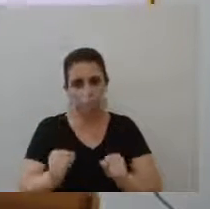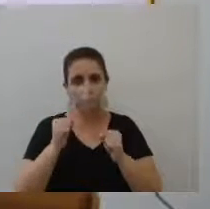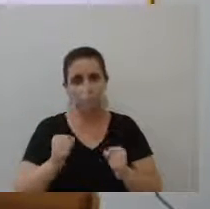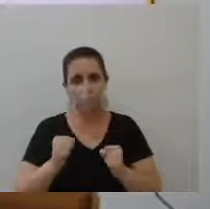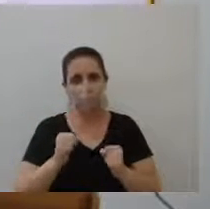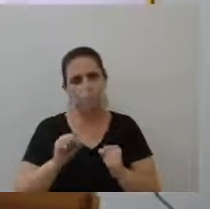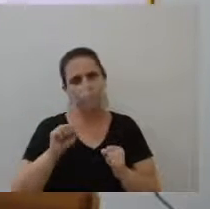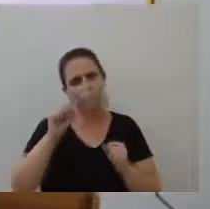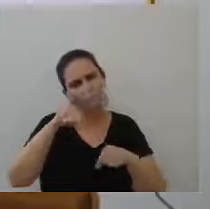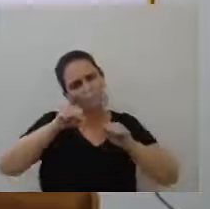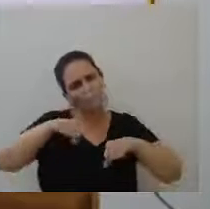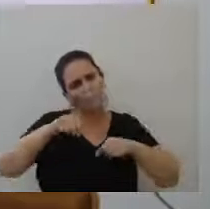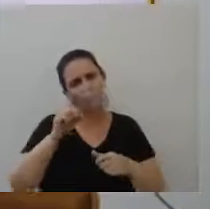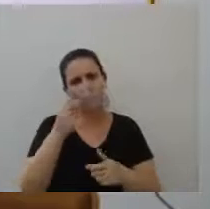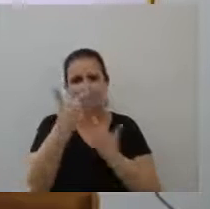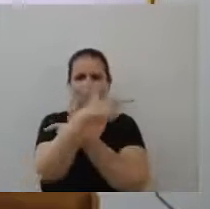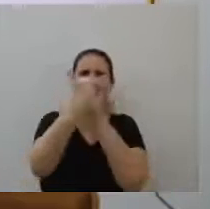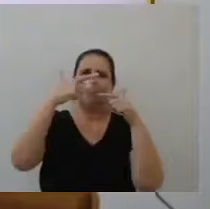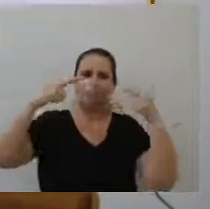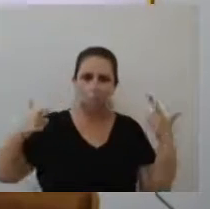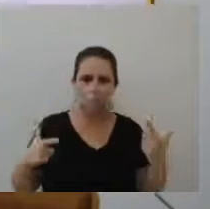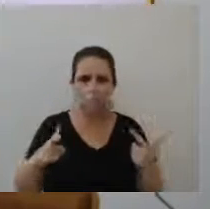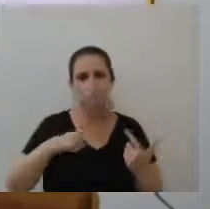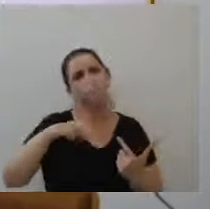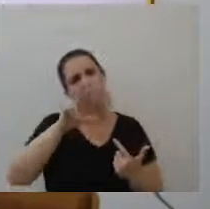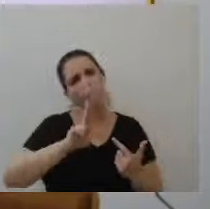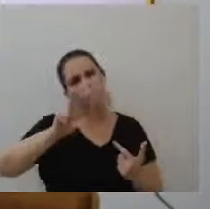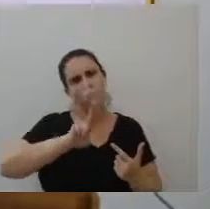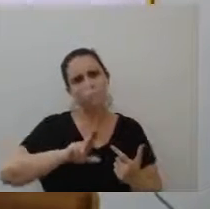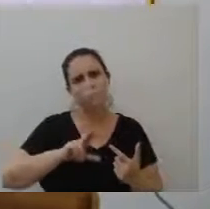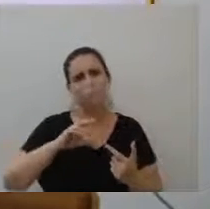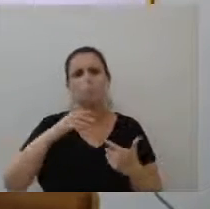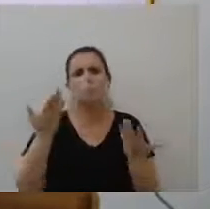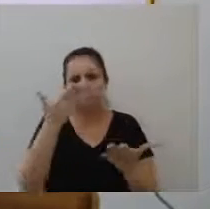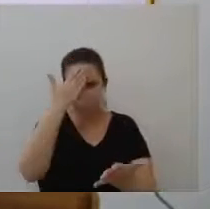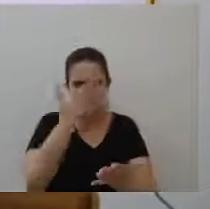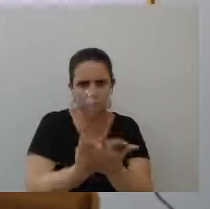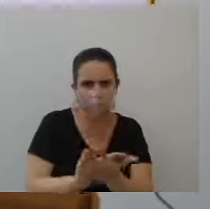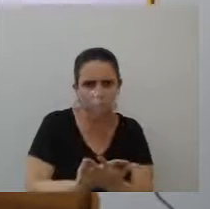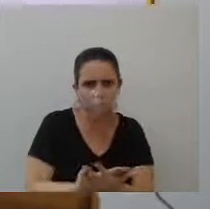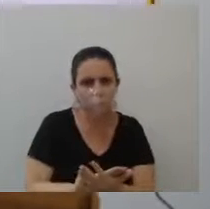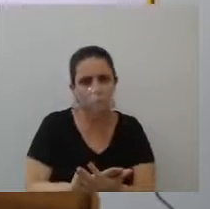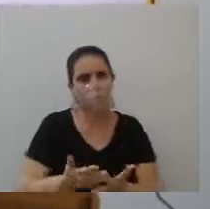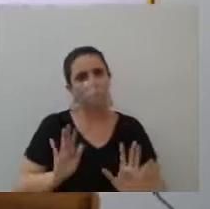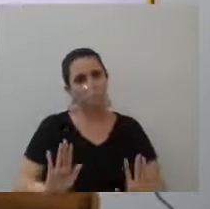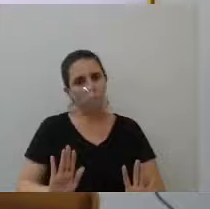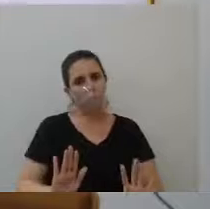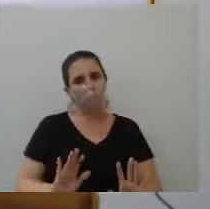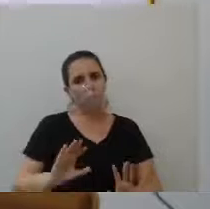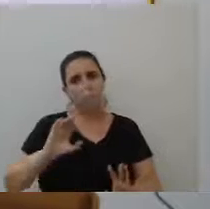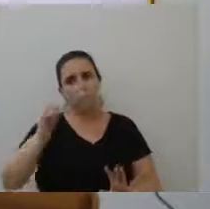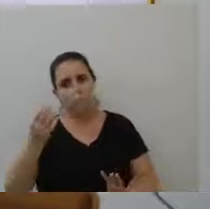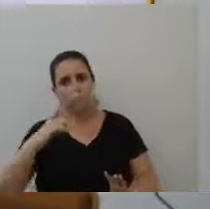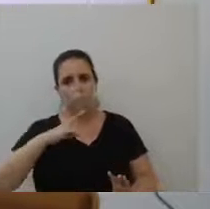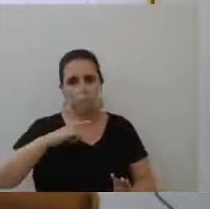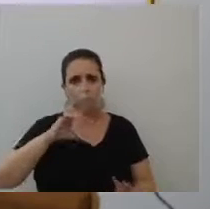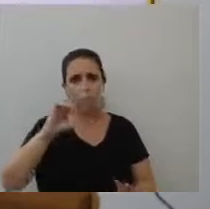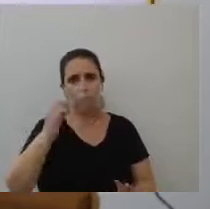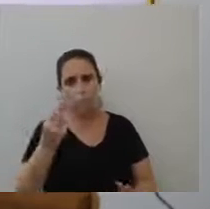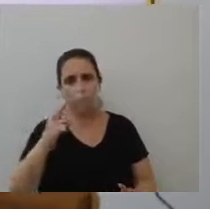inverídico, é mentira, mas ela diz assim, não, é verdade, porque eu vi no WhatsApp, eu recebi de fulano de